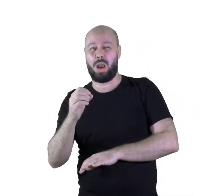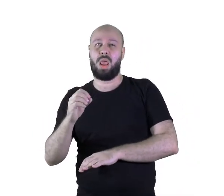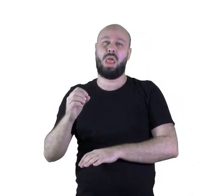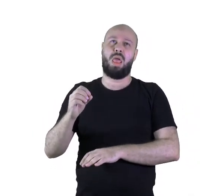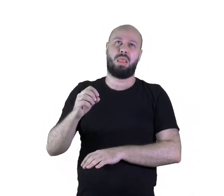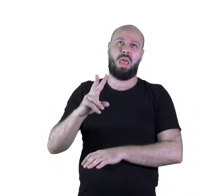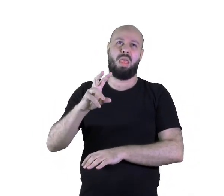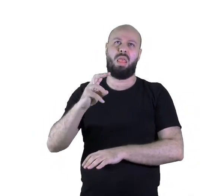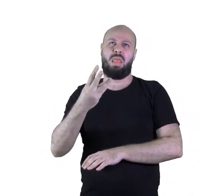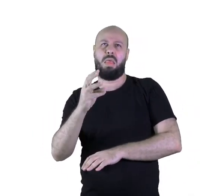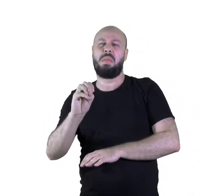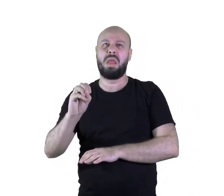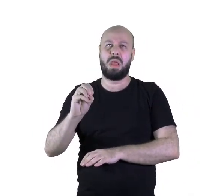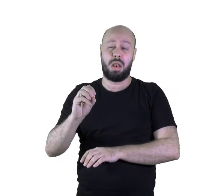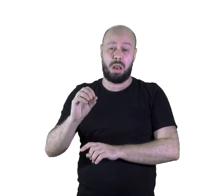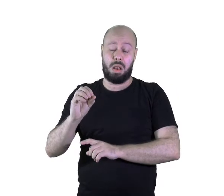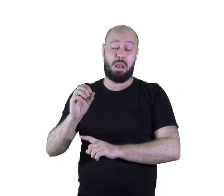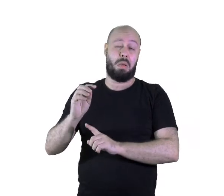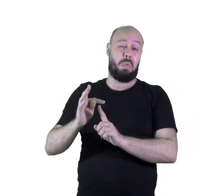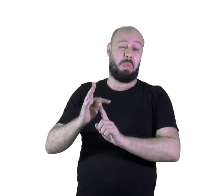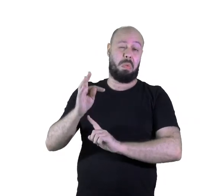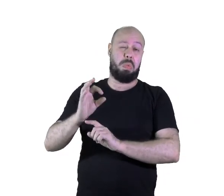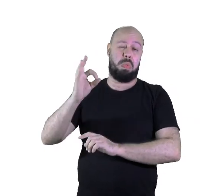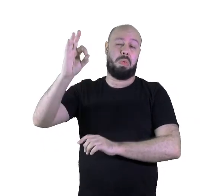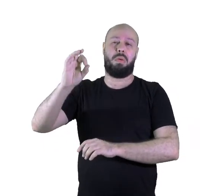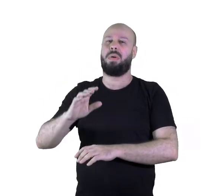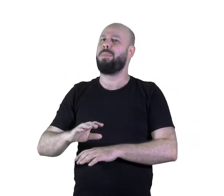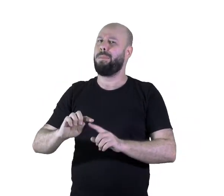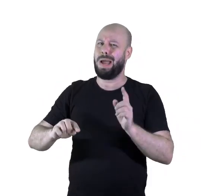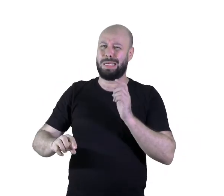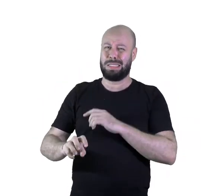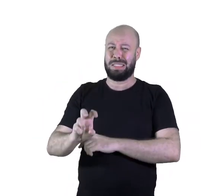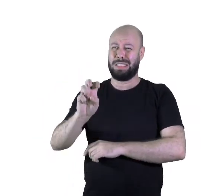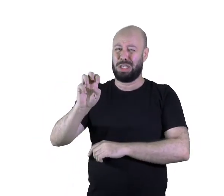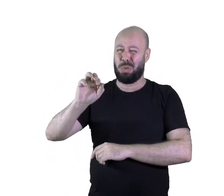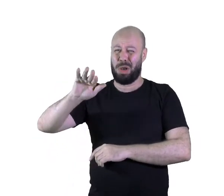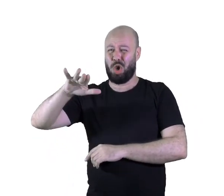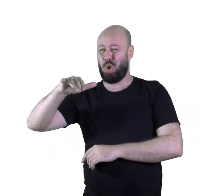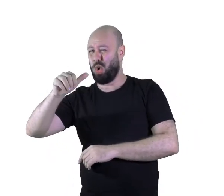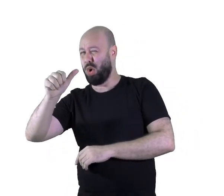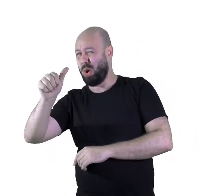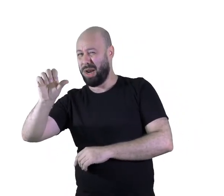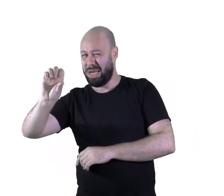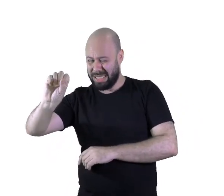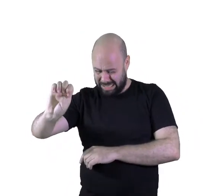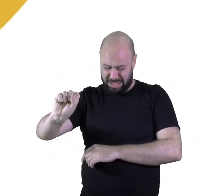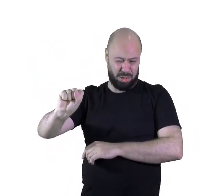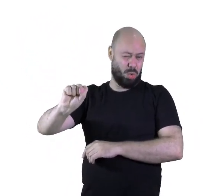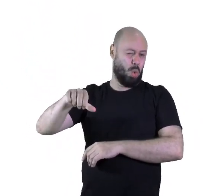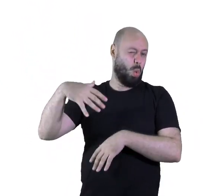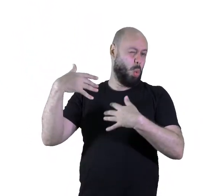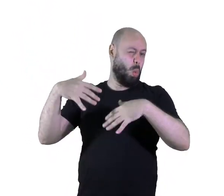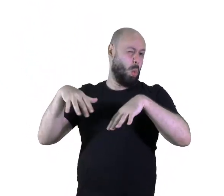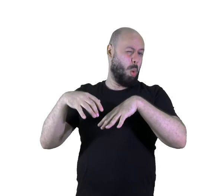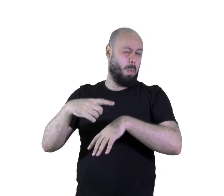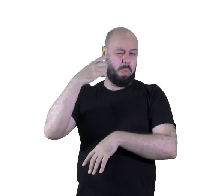mas 5.000 ou 15 milhões de graus é uma coisa que é fora da nossa capacidade de